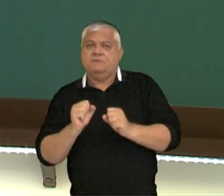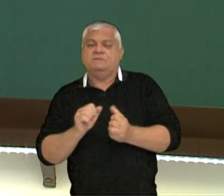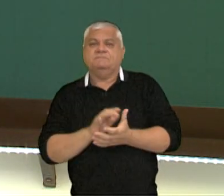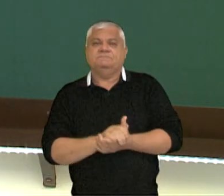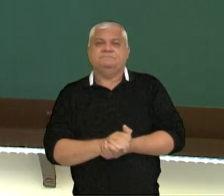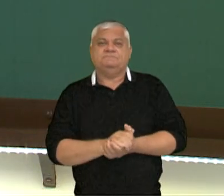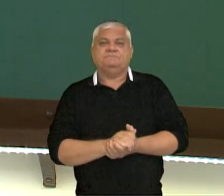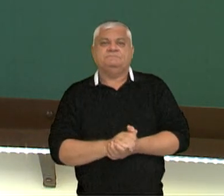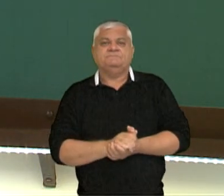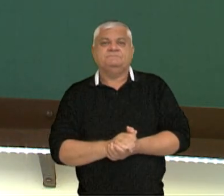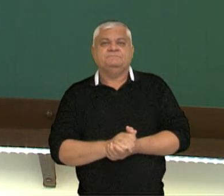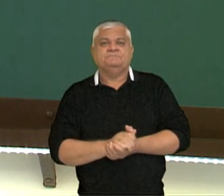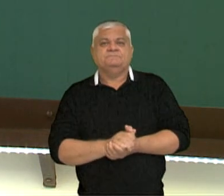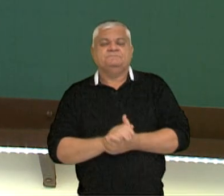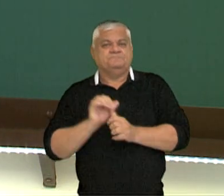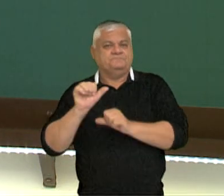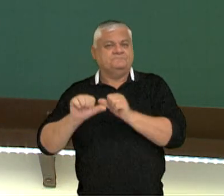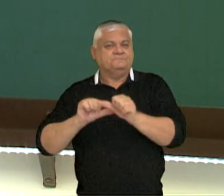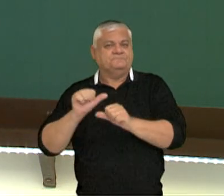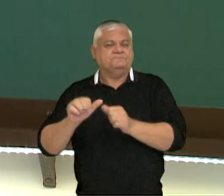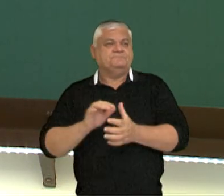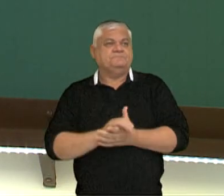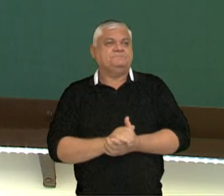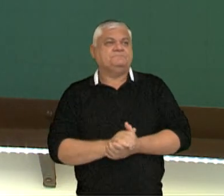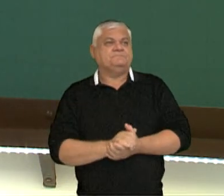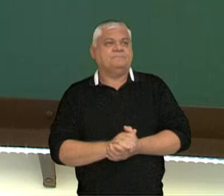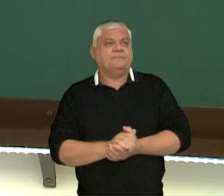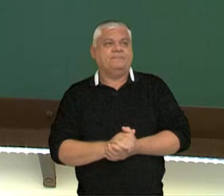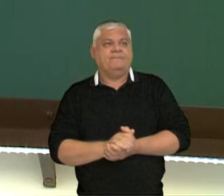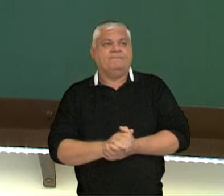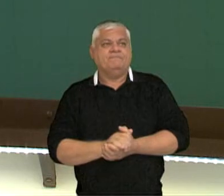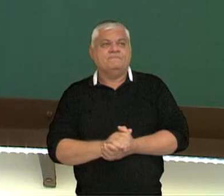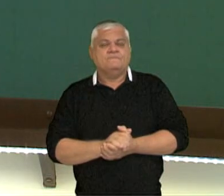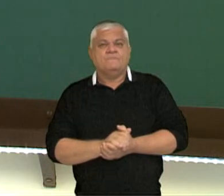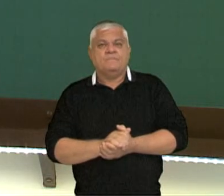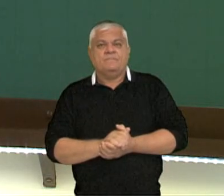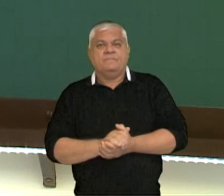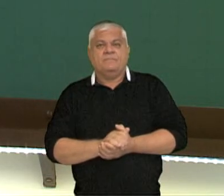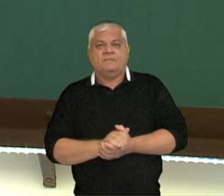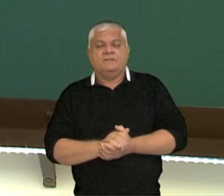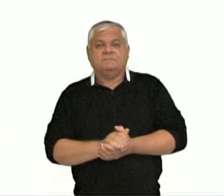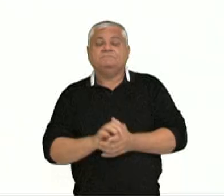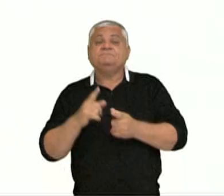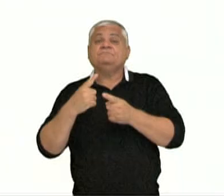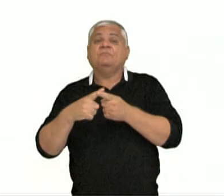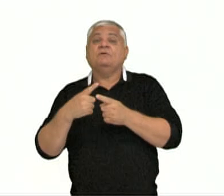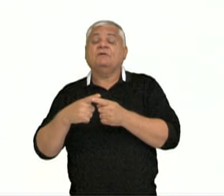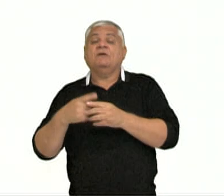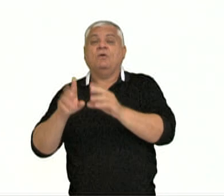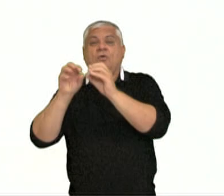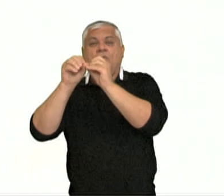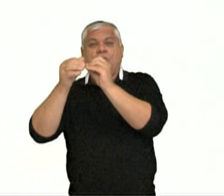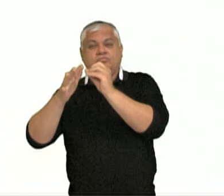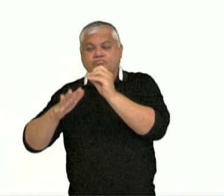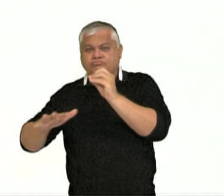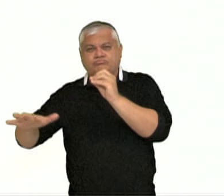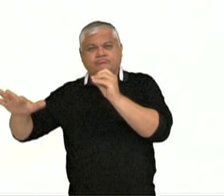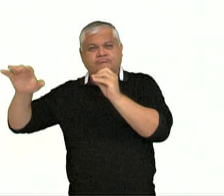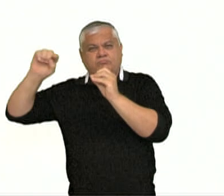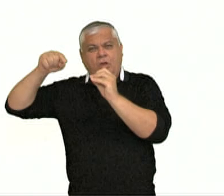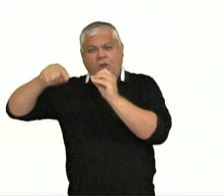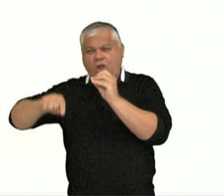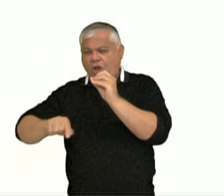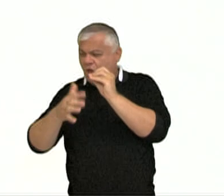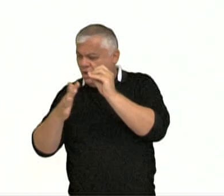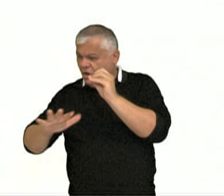impactos ambientais, né? Essas mudanças ali, certo? Então o que nós vamos entender ali? Por que os oceanos correm riscos,